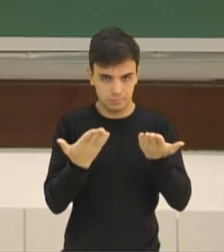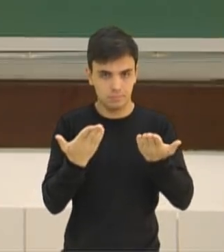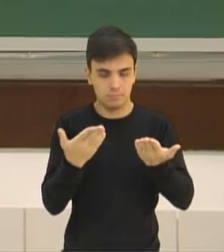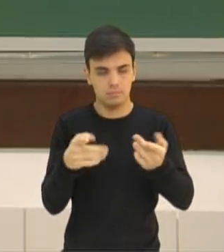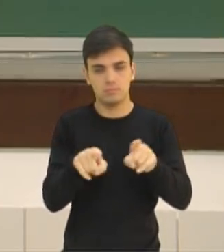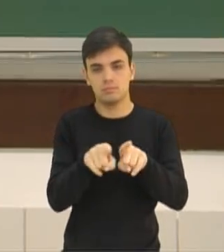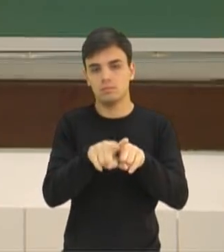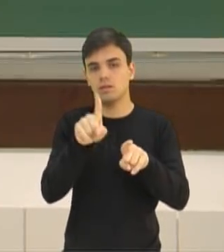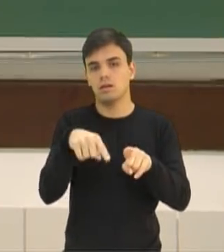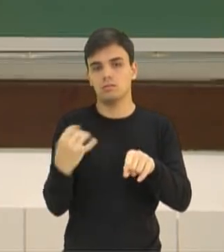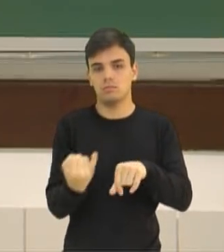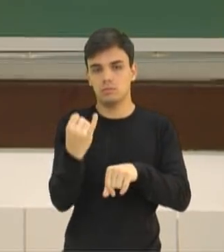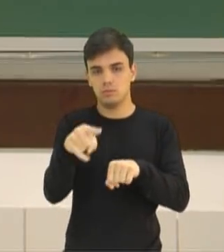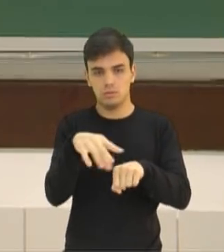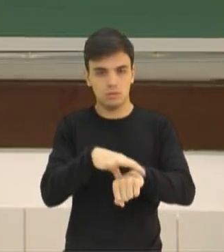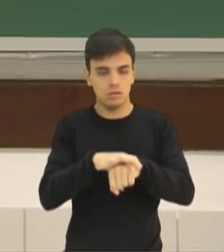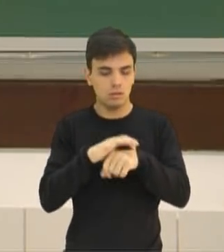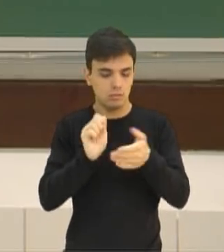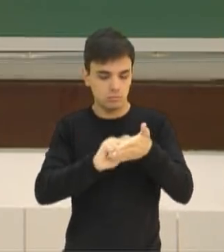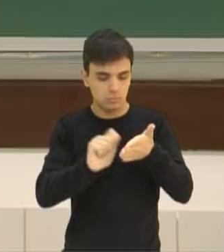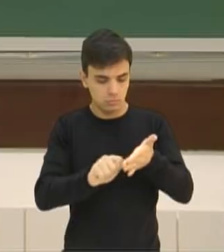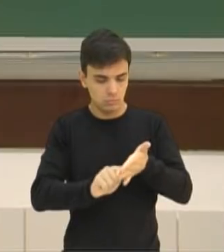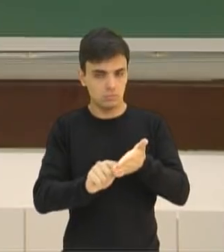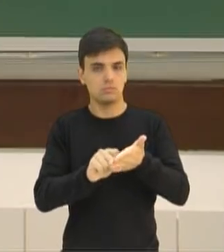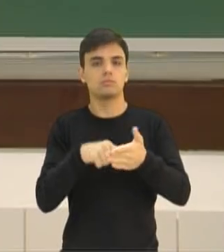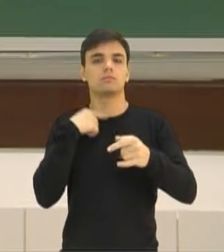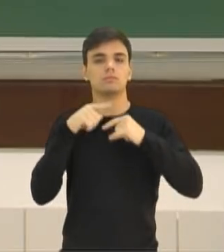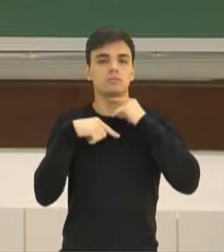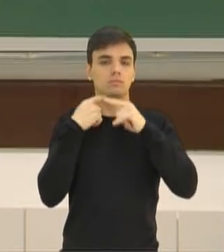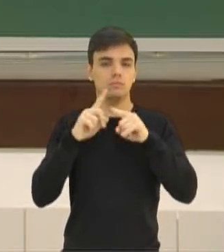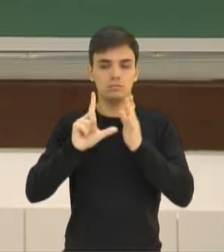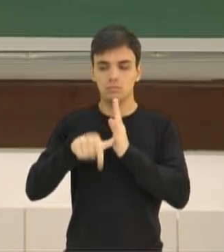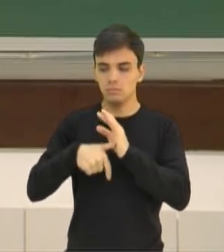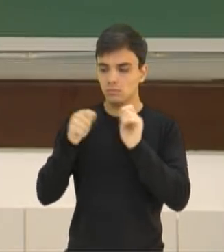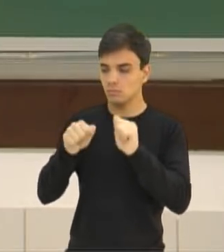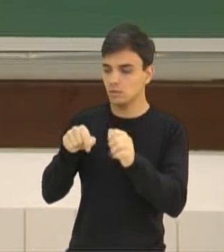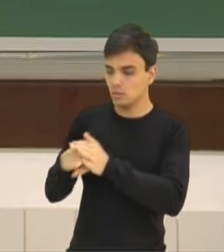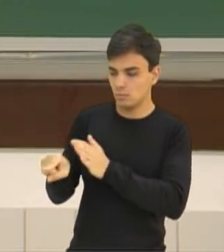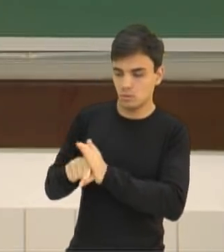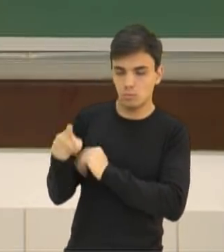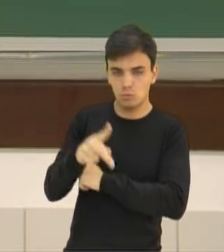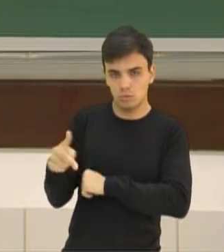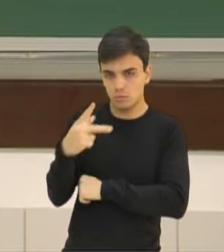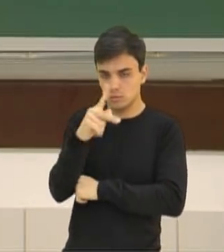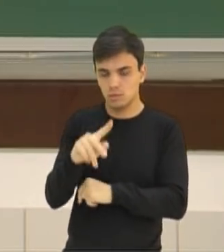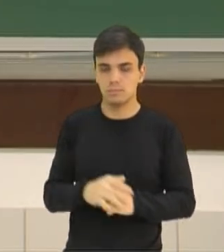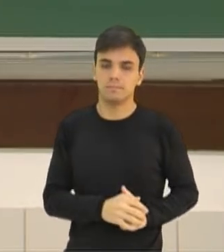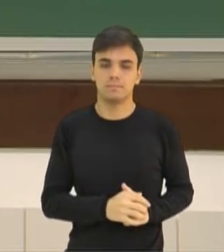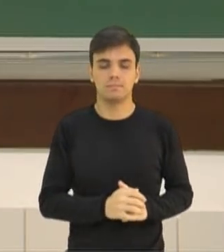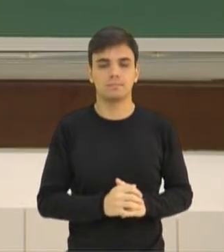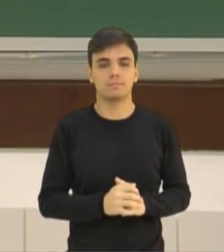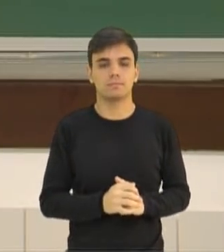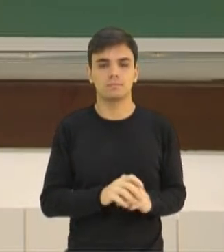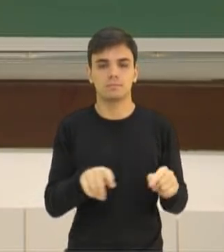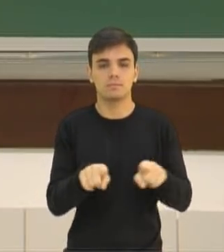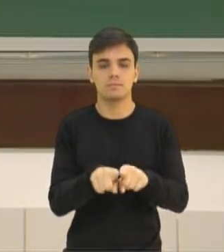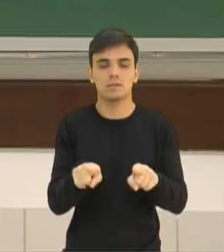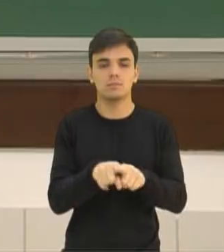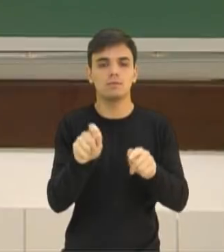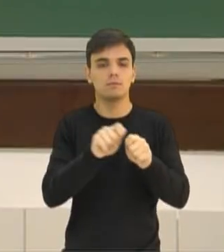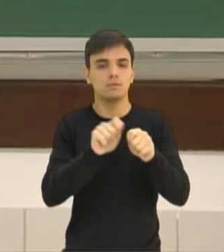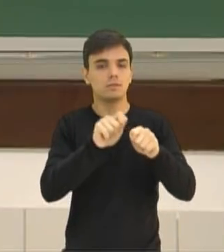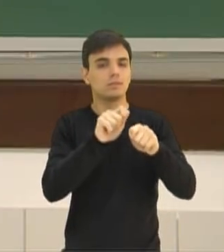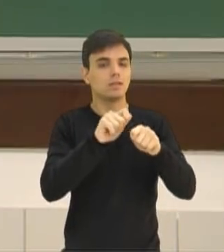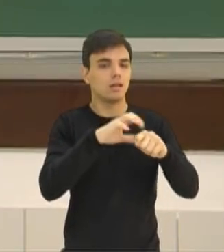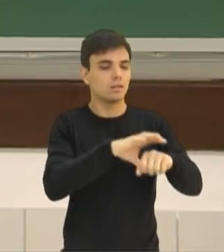importante que vocês registrem dúvidas e tudo mais e depois possam perguntar para o professor de vocês. Façam lá o registro